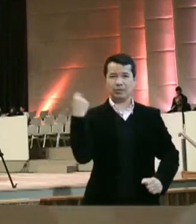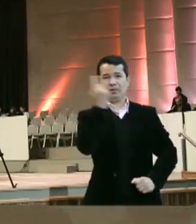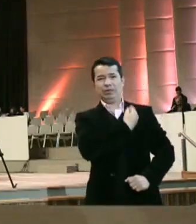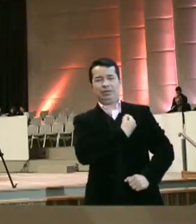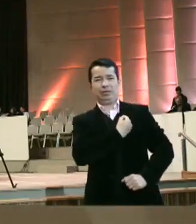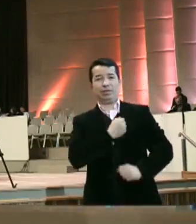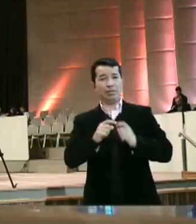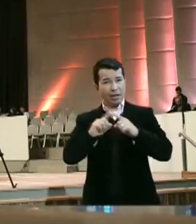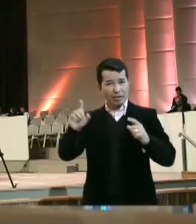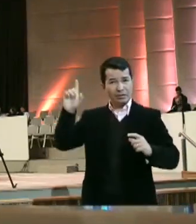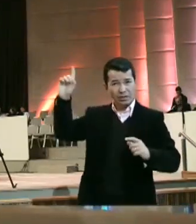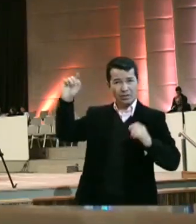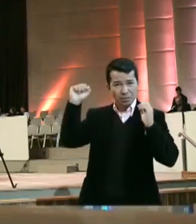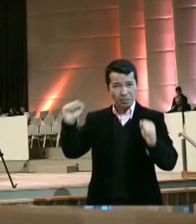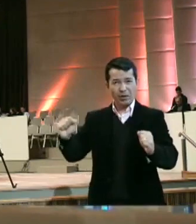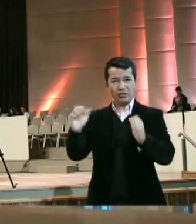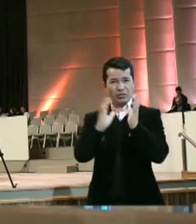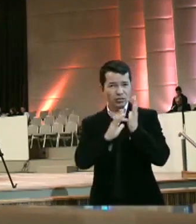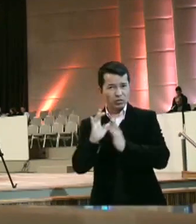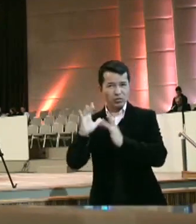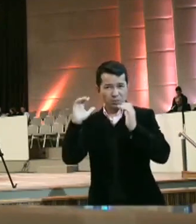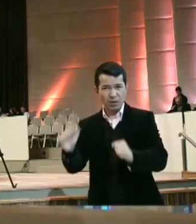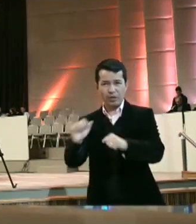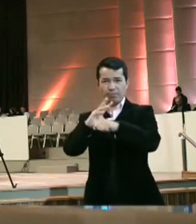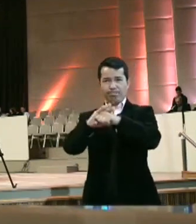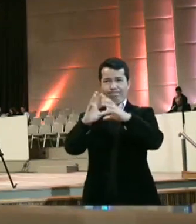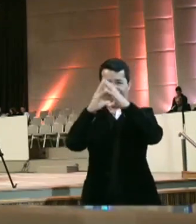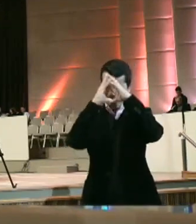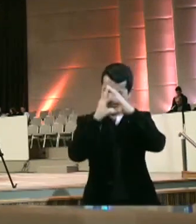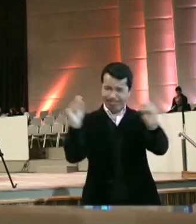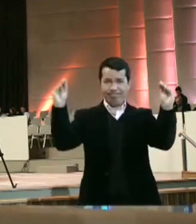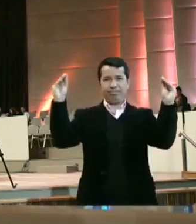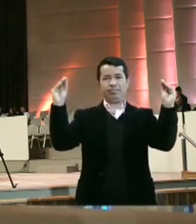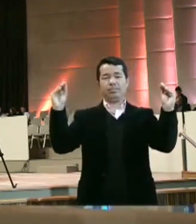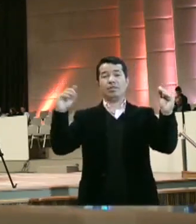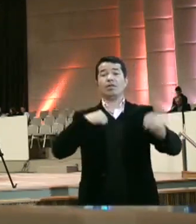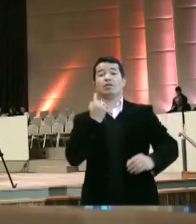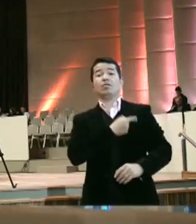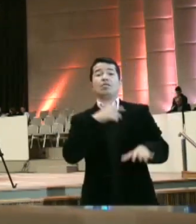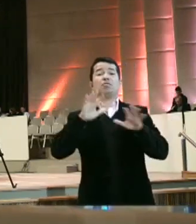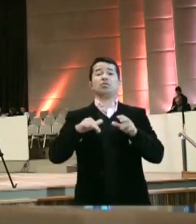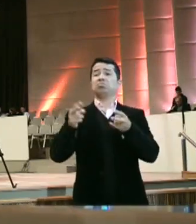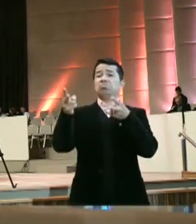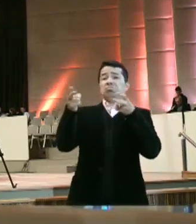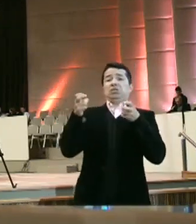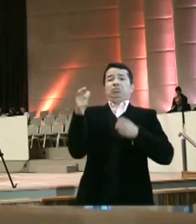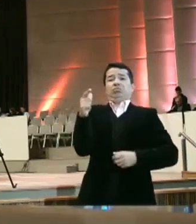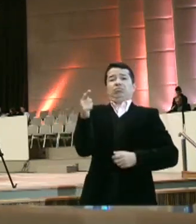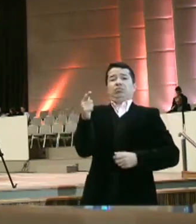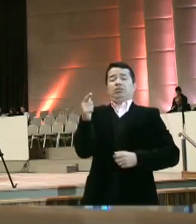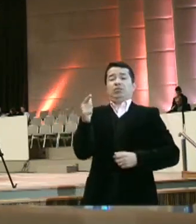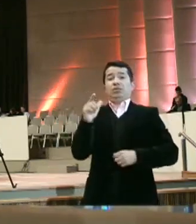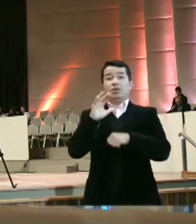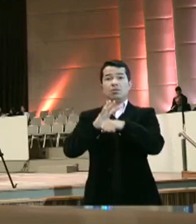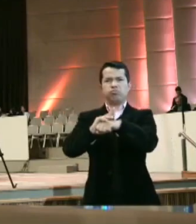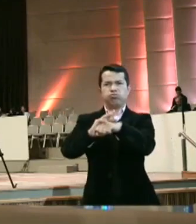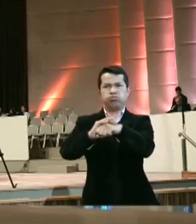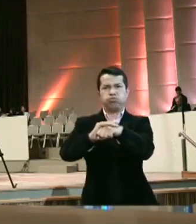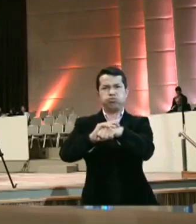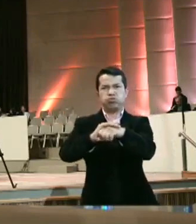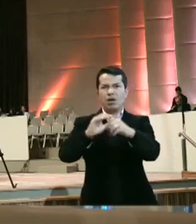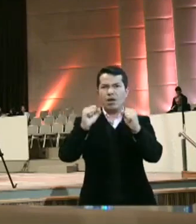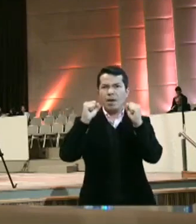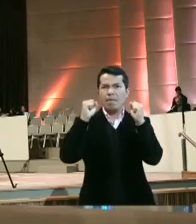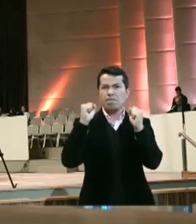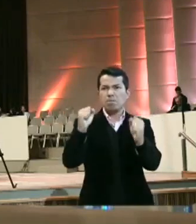porque a gente às vezes não percebe como essa doença, o pecado, ela pode ir